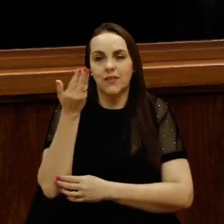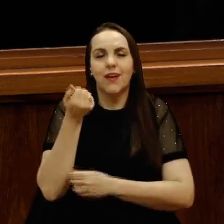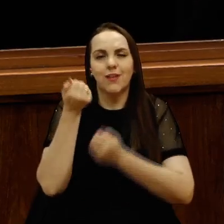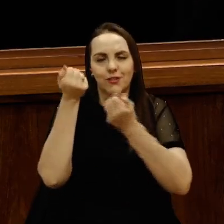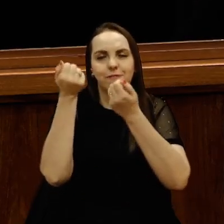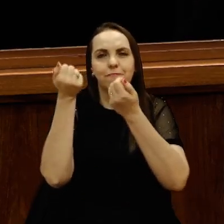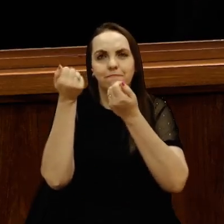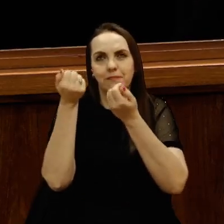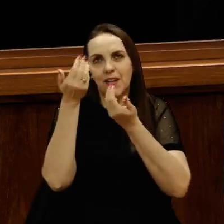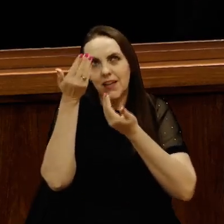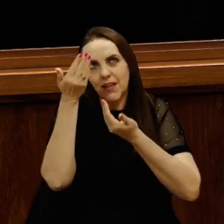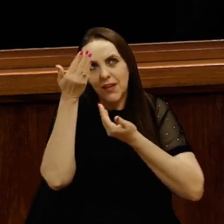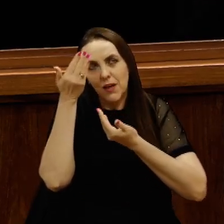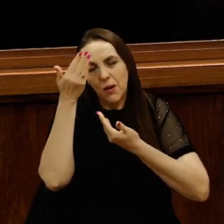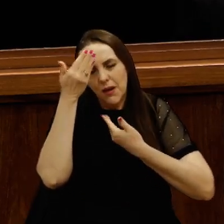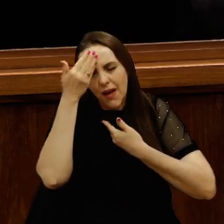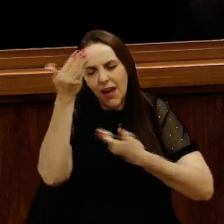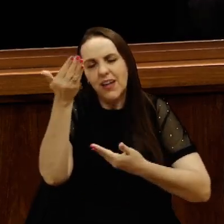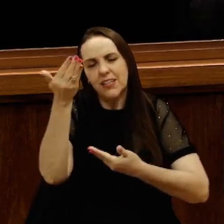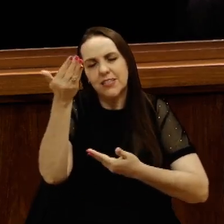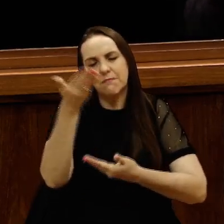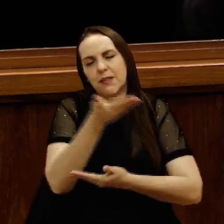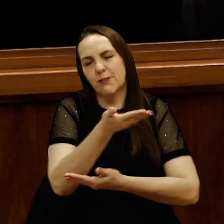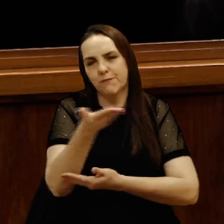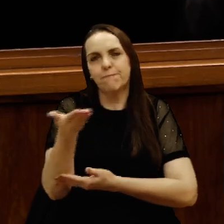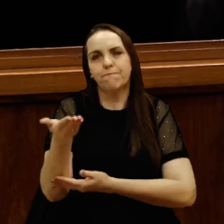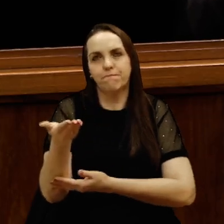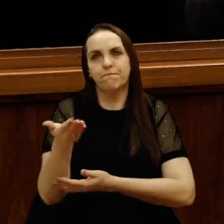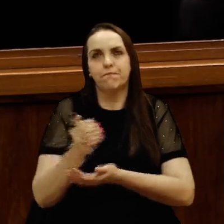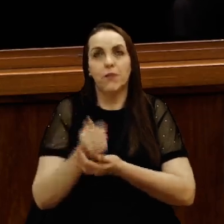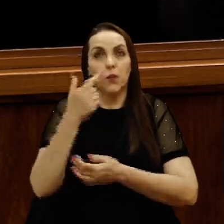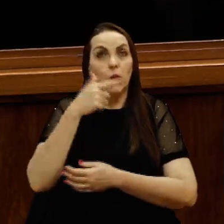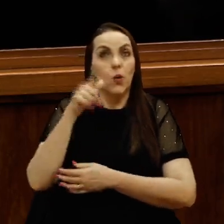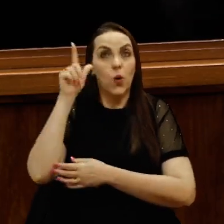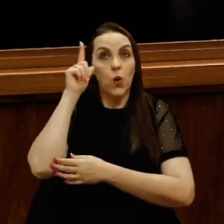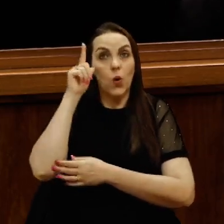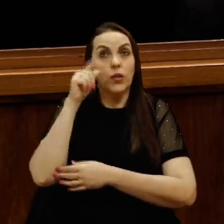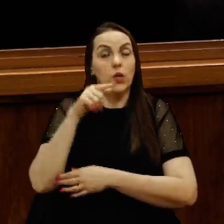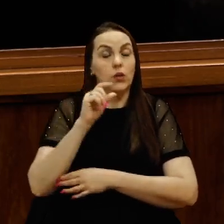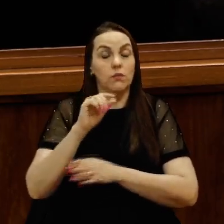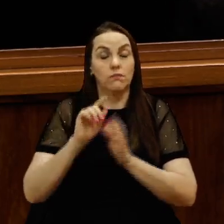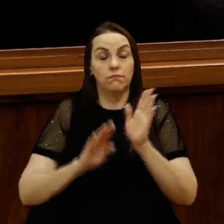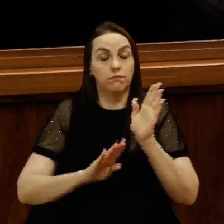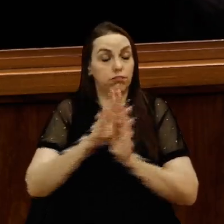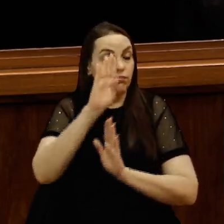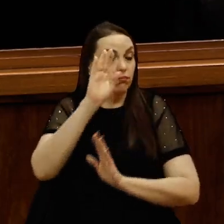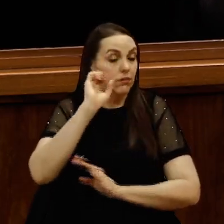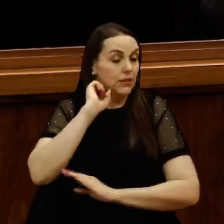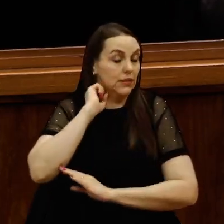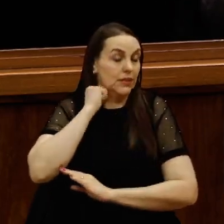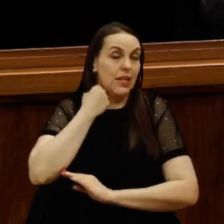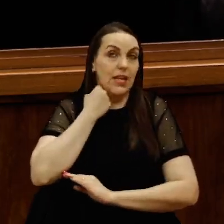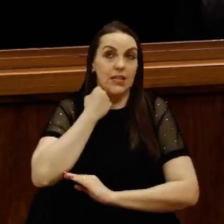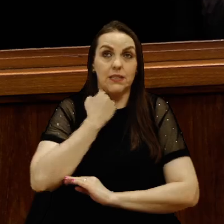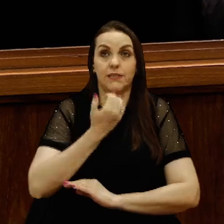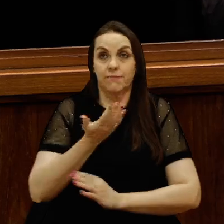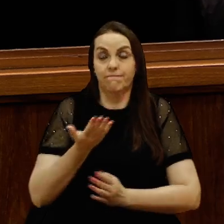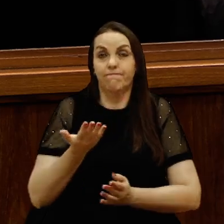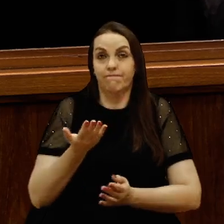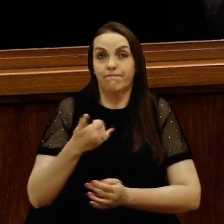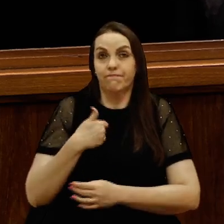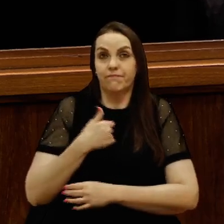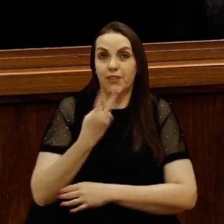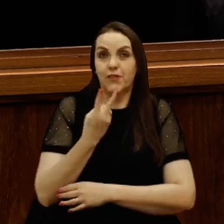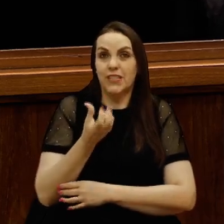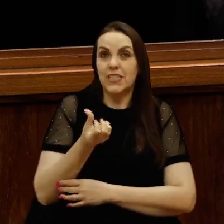fazer um momento de agradecimento. Ontem eu tive um pico de estresse com 26 anos. Eu acho que